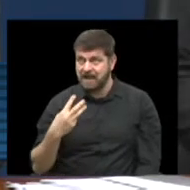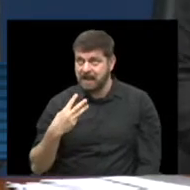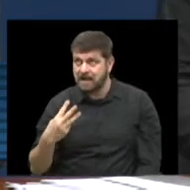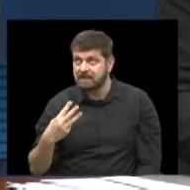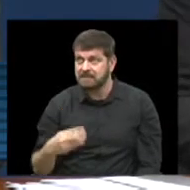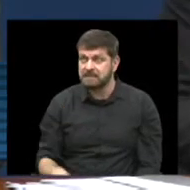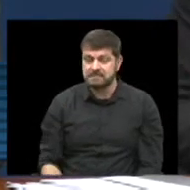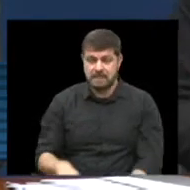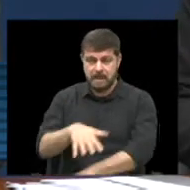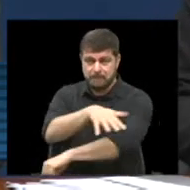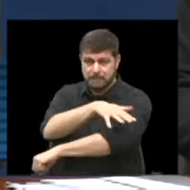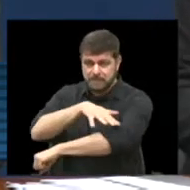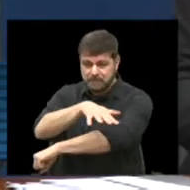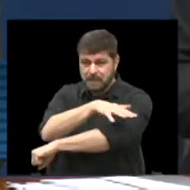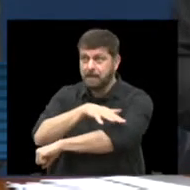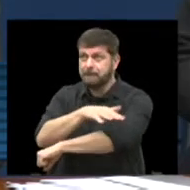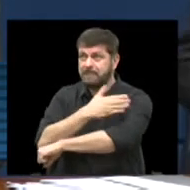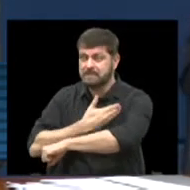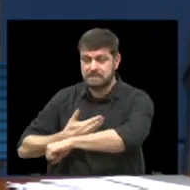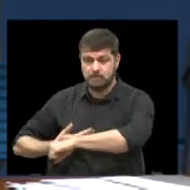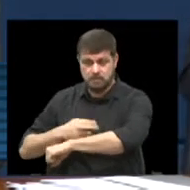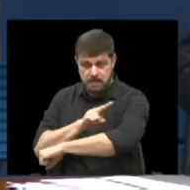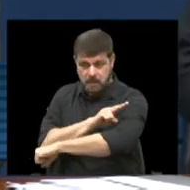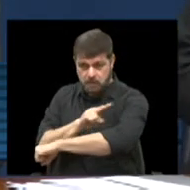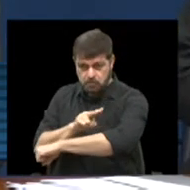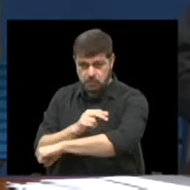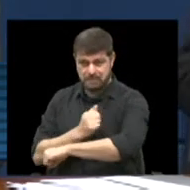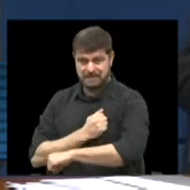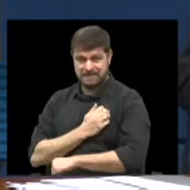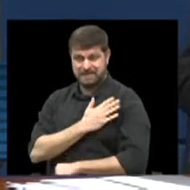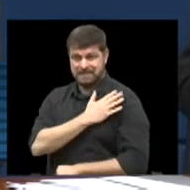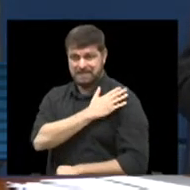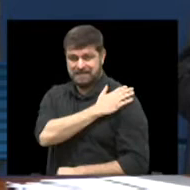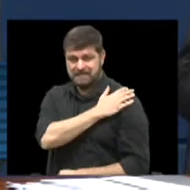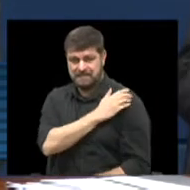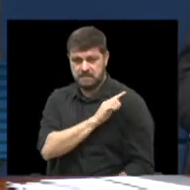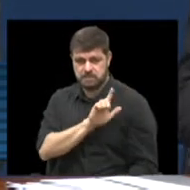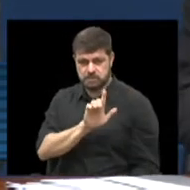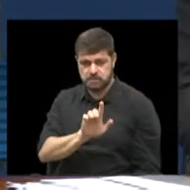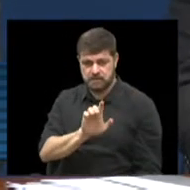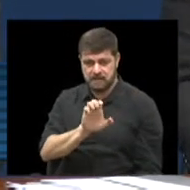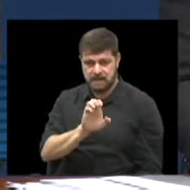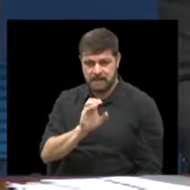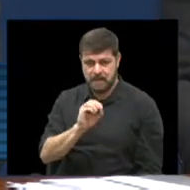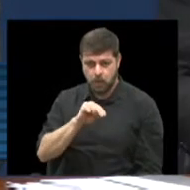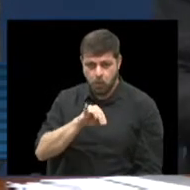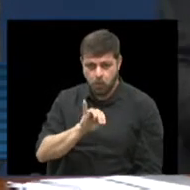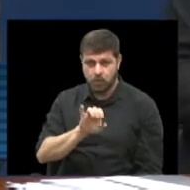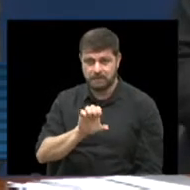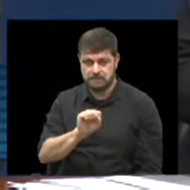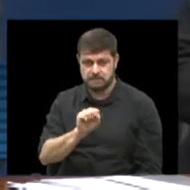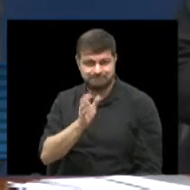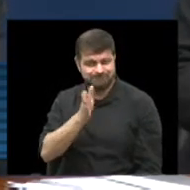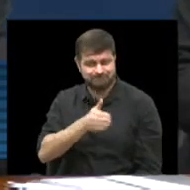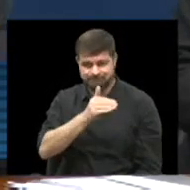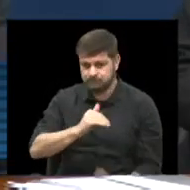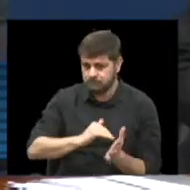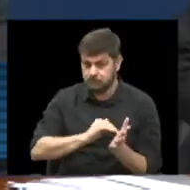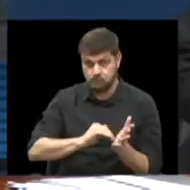que denomina Praça Tenente Gentil Leones, uma praça pública no município de